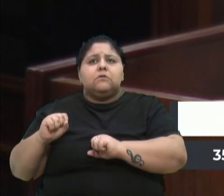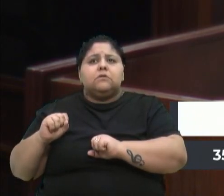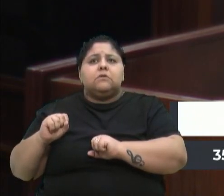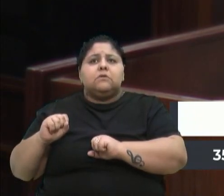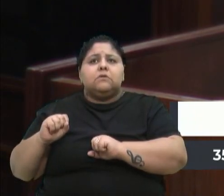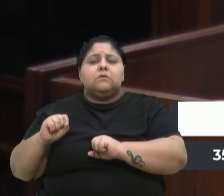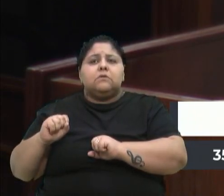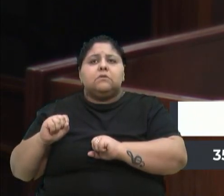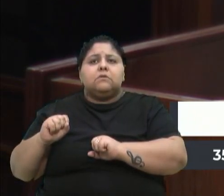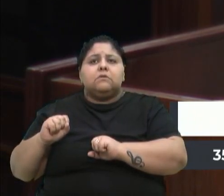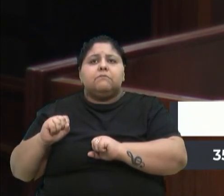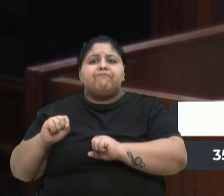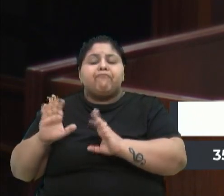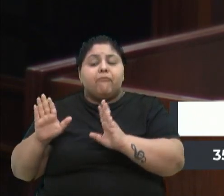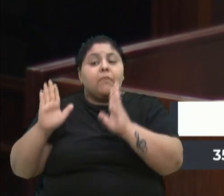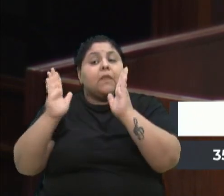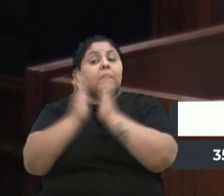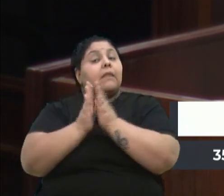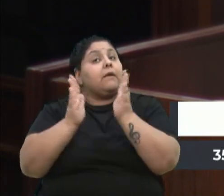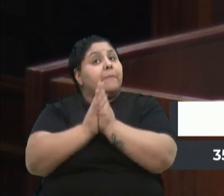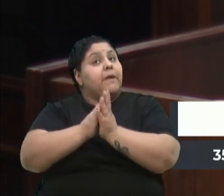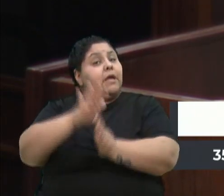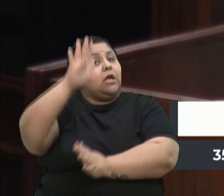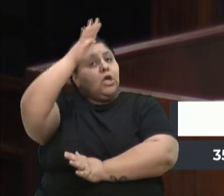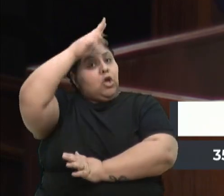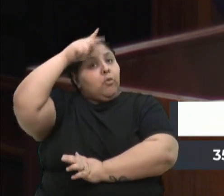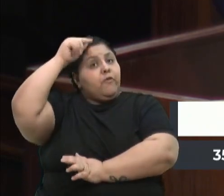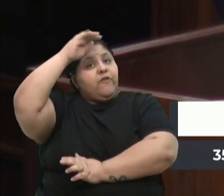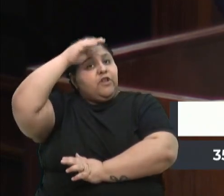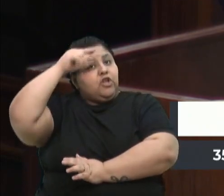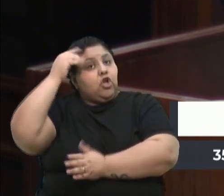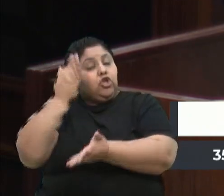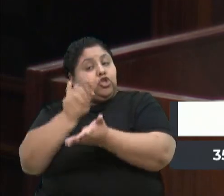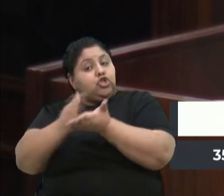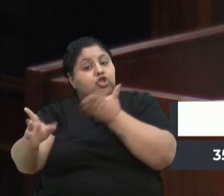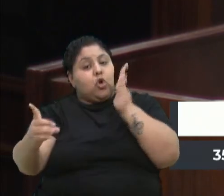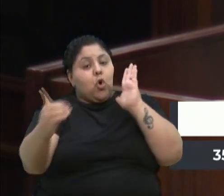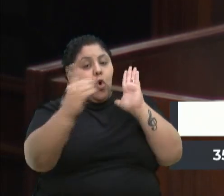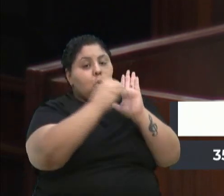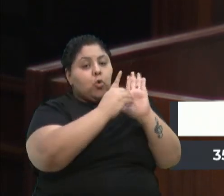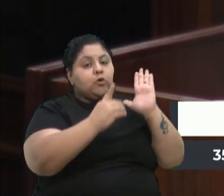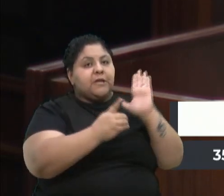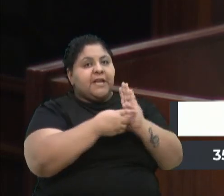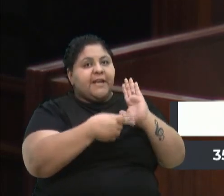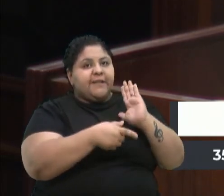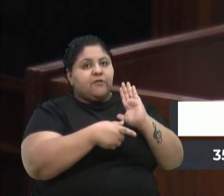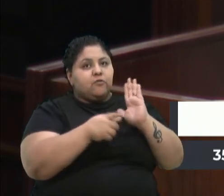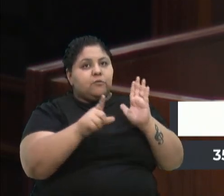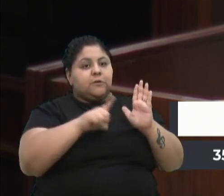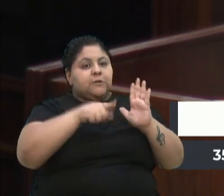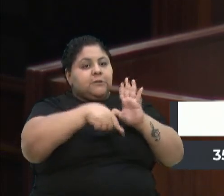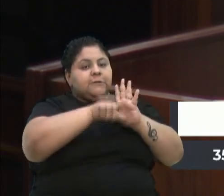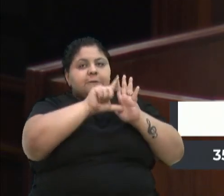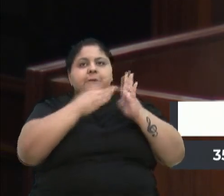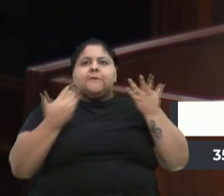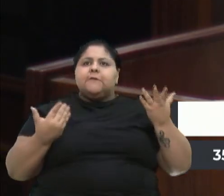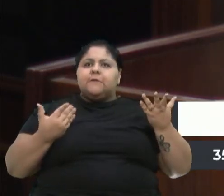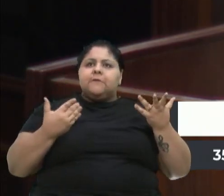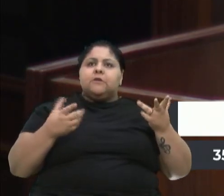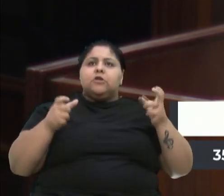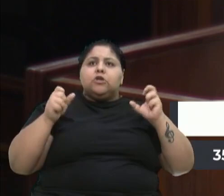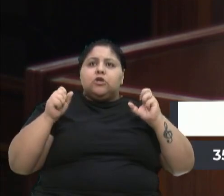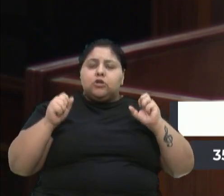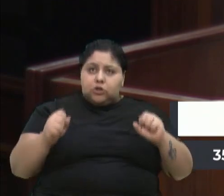fez? Tirou um decreto que tinha do governo. Não, mas a nossa cidade não foi afetada, nós não queremos pegar esse dinheiro aí. Peça uma parte. Nós podíamos ter